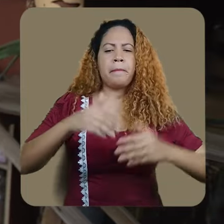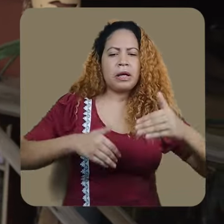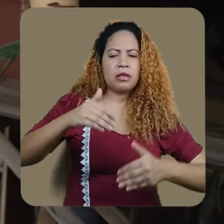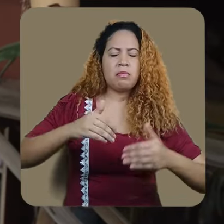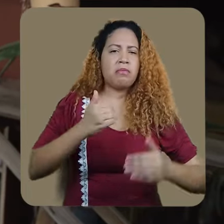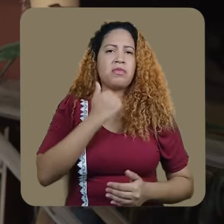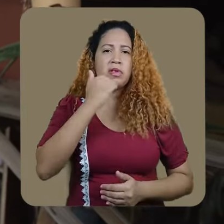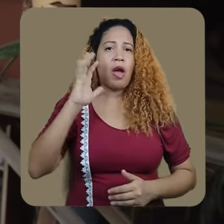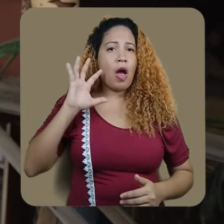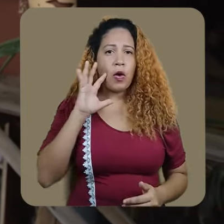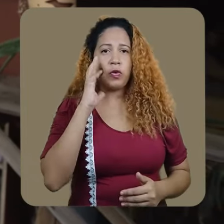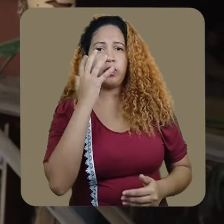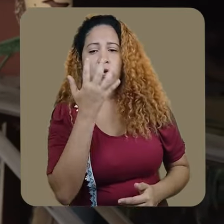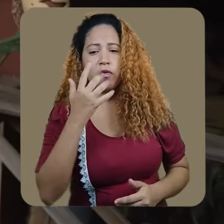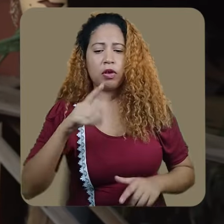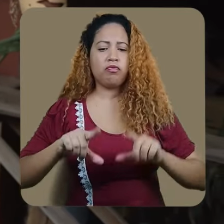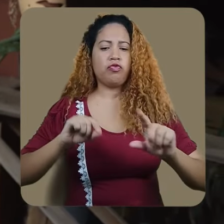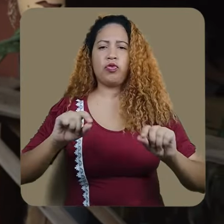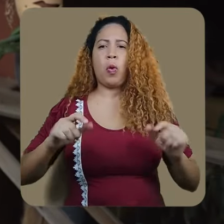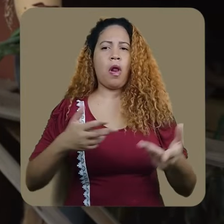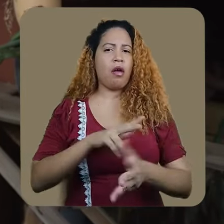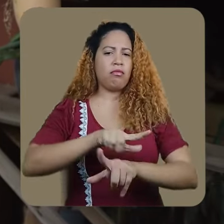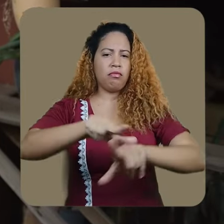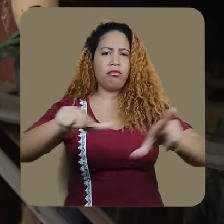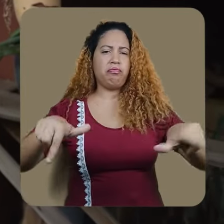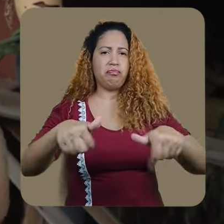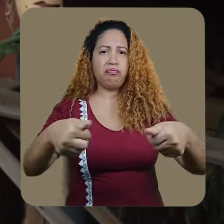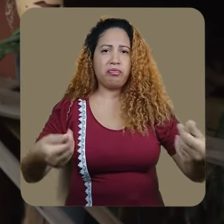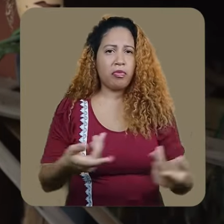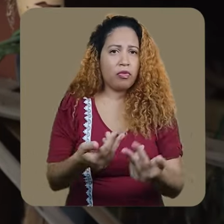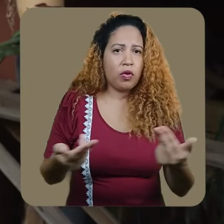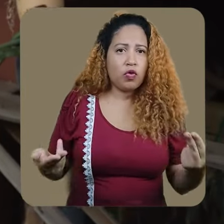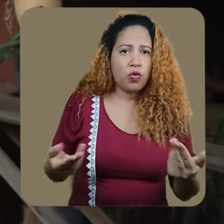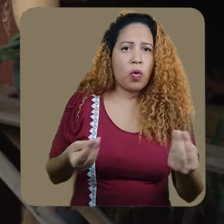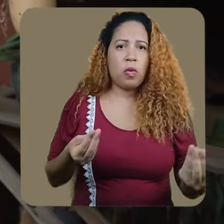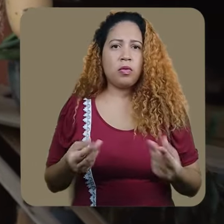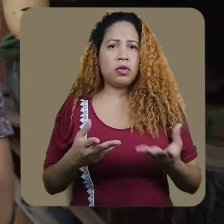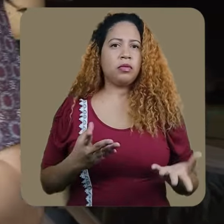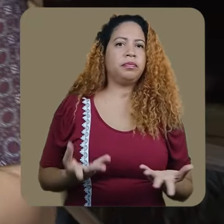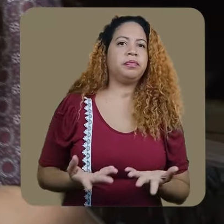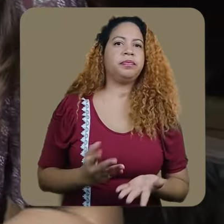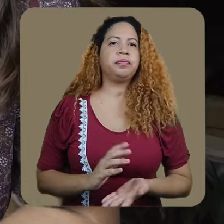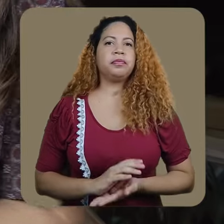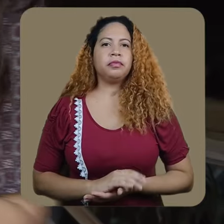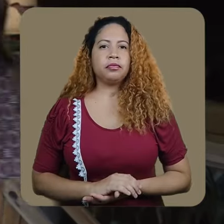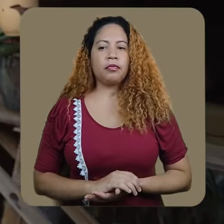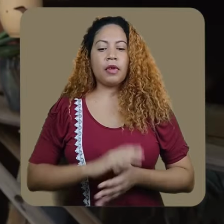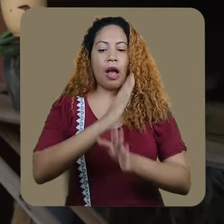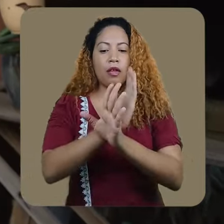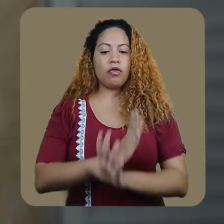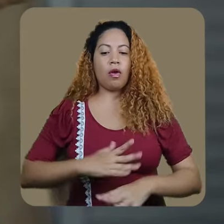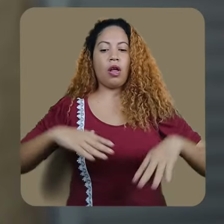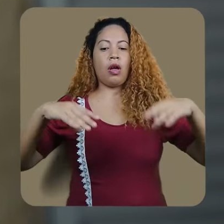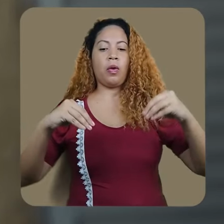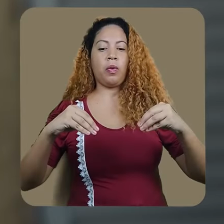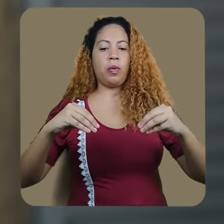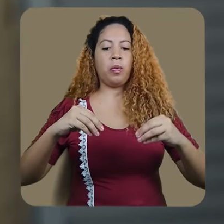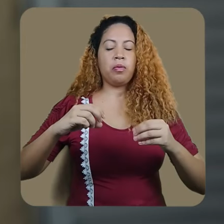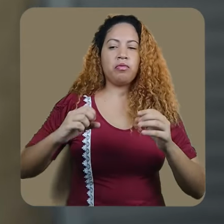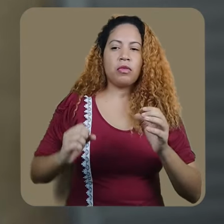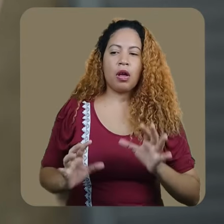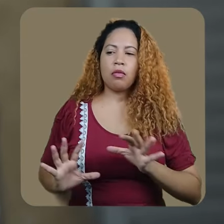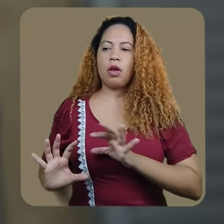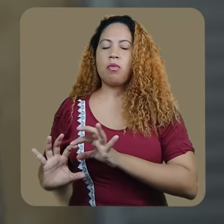pode participar de uma banda, mas não ser um agente dentro da banda, né, que toma decisões. A